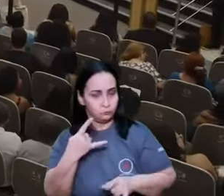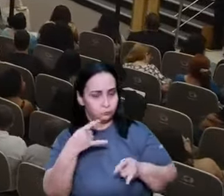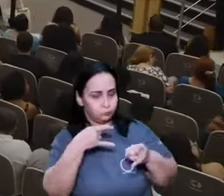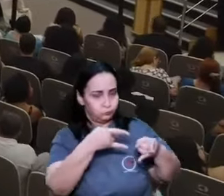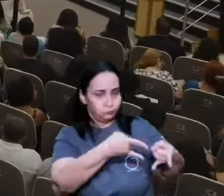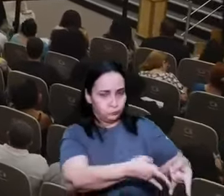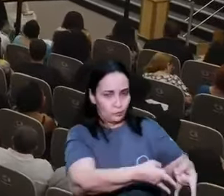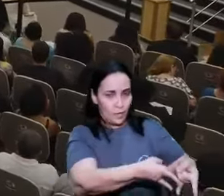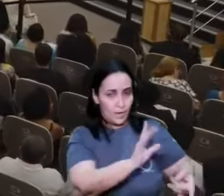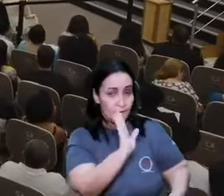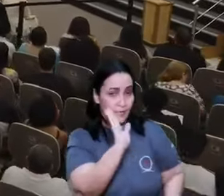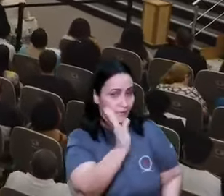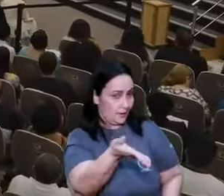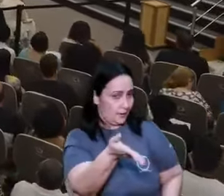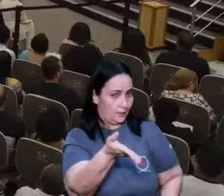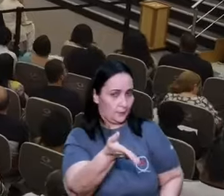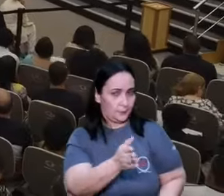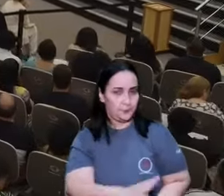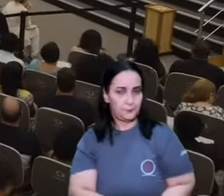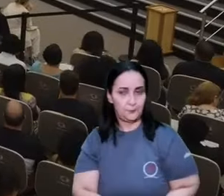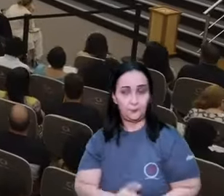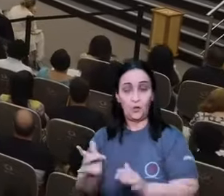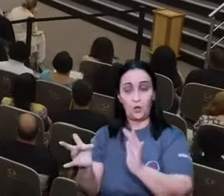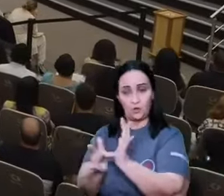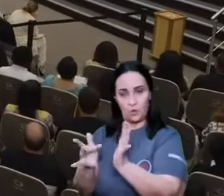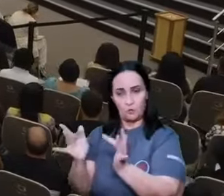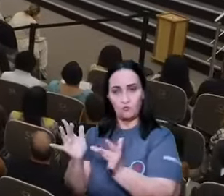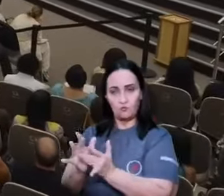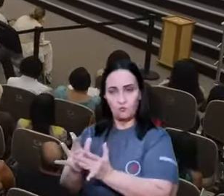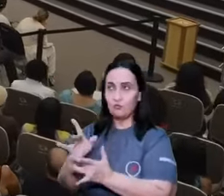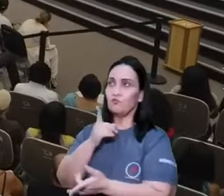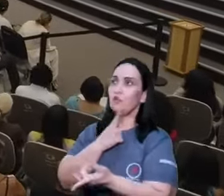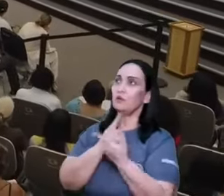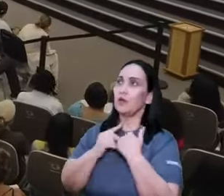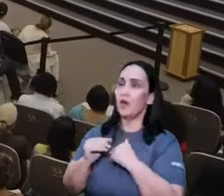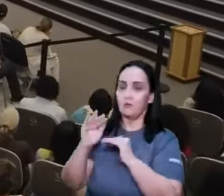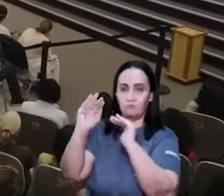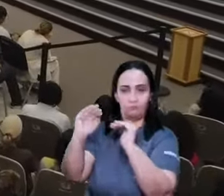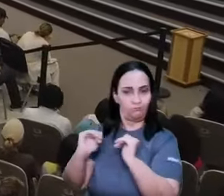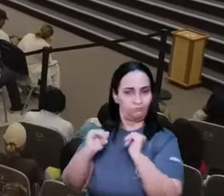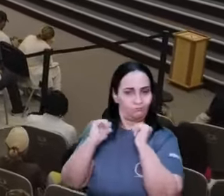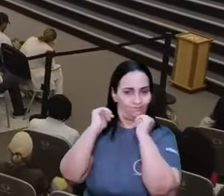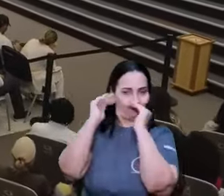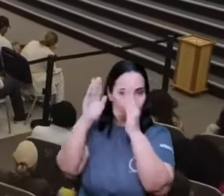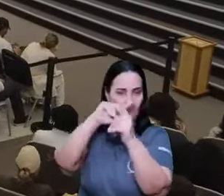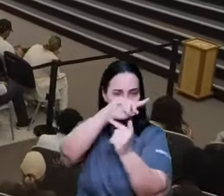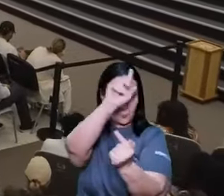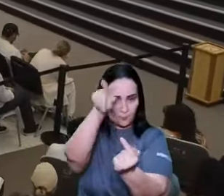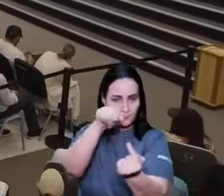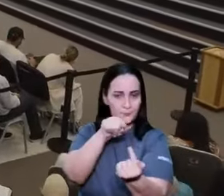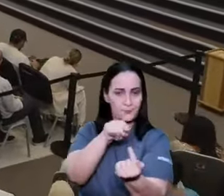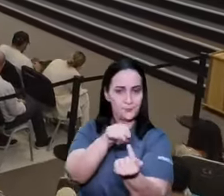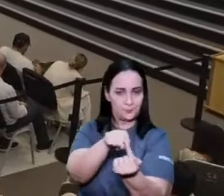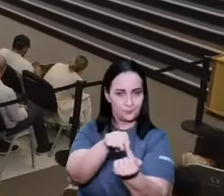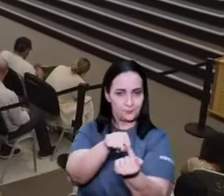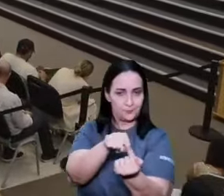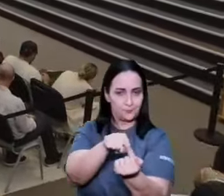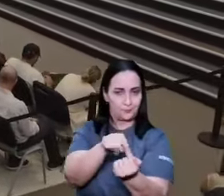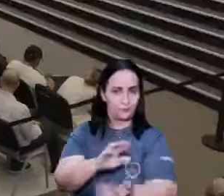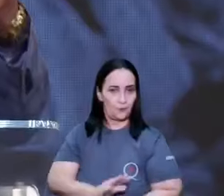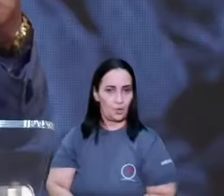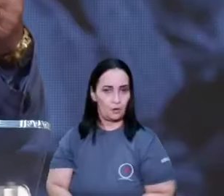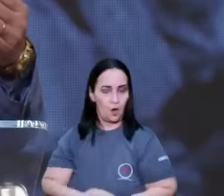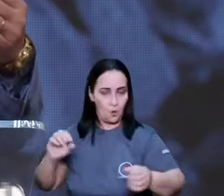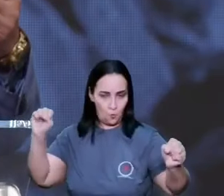Jesus na Regência da sua vontade Soberana visando o seu propósito específico para